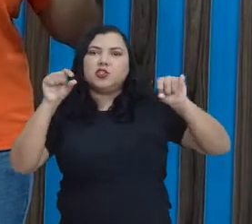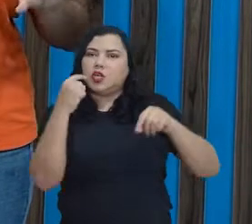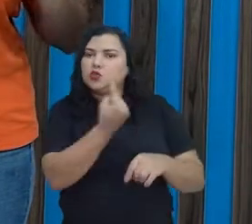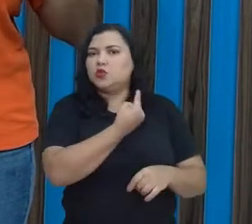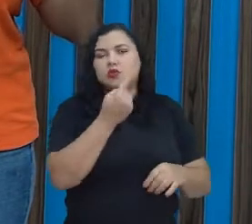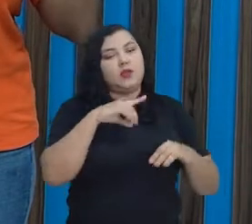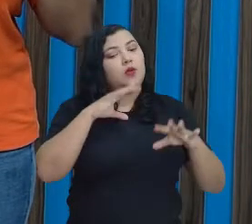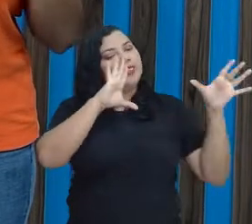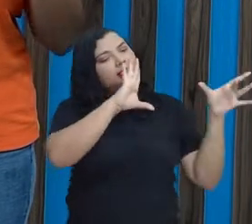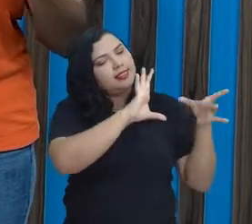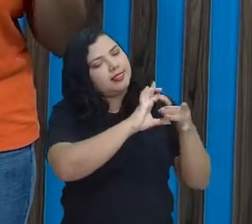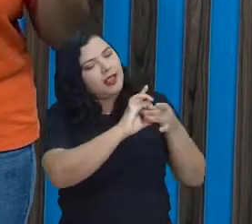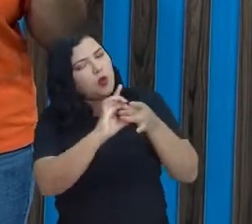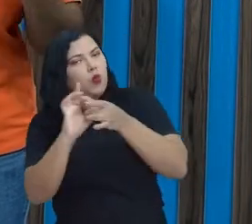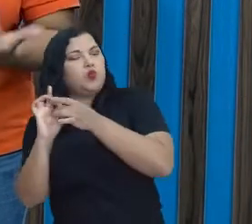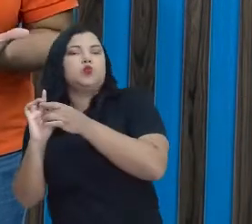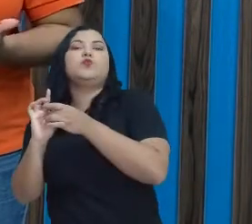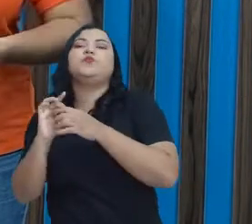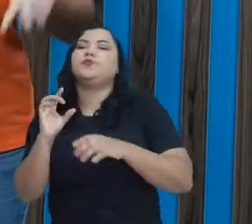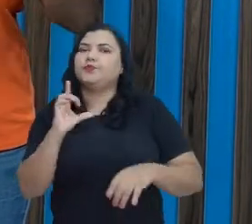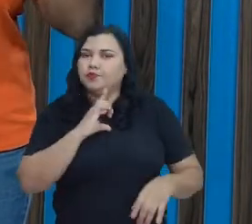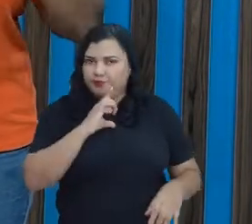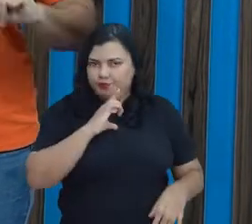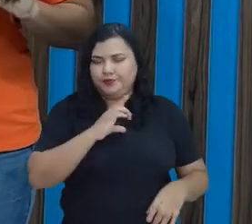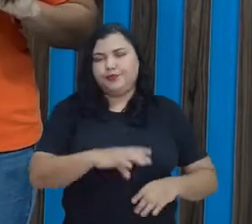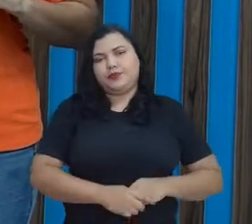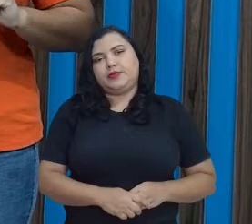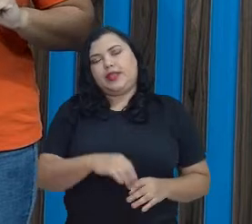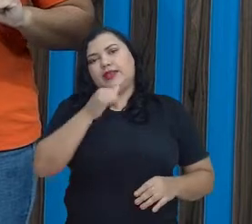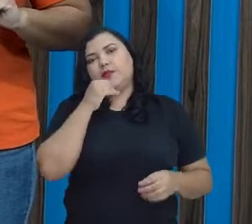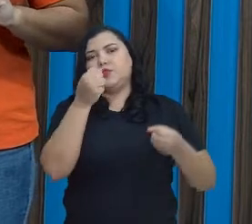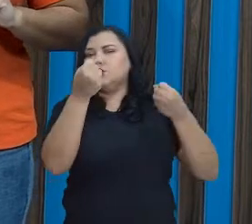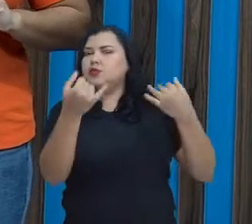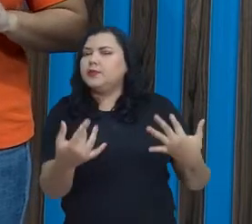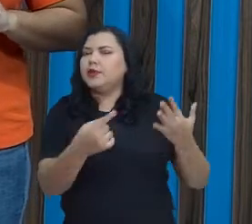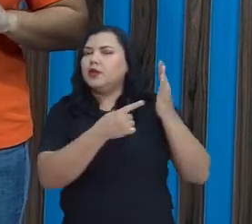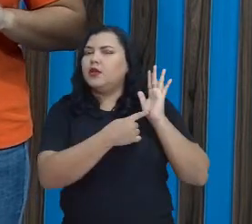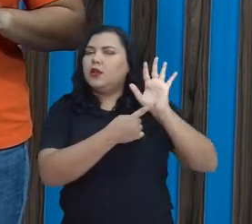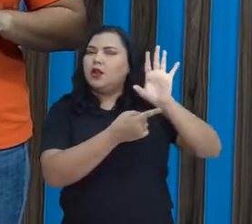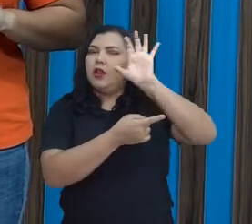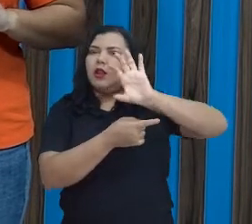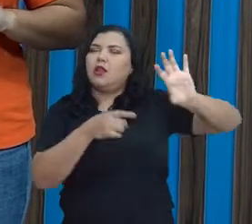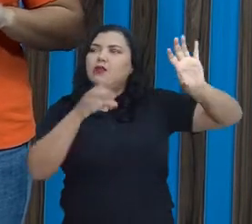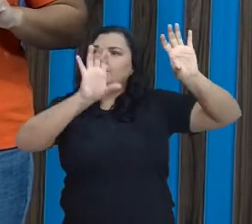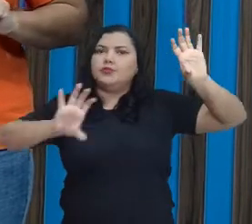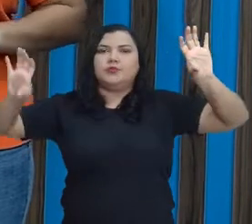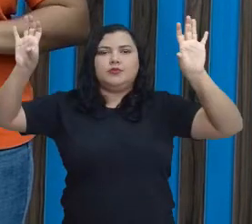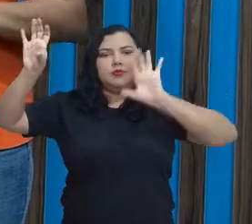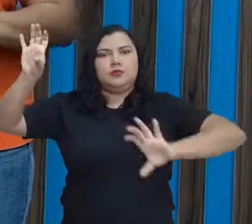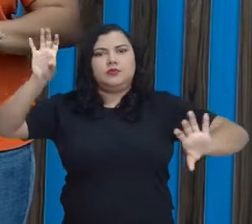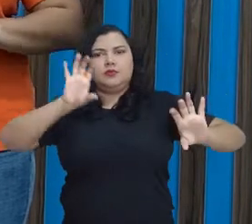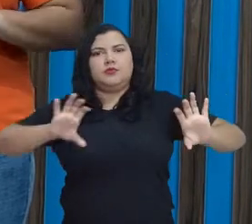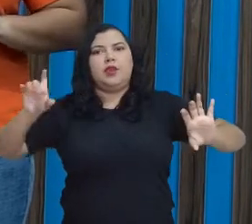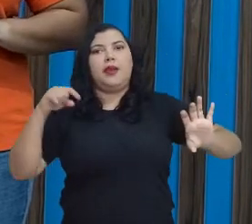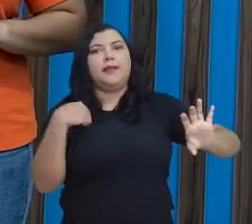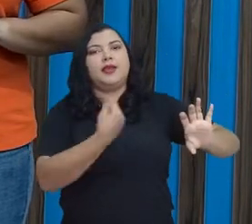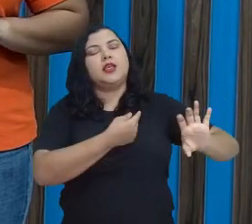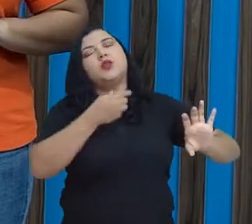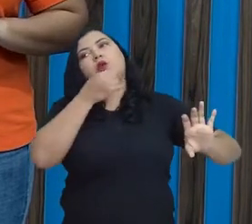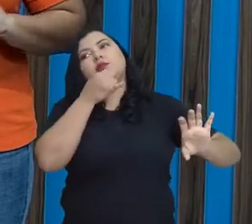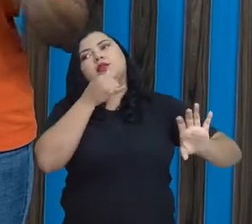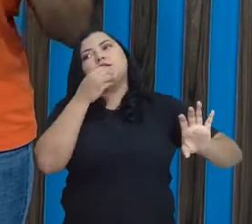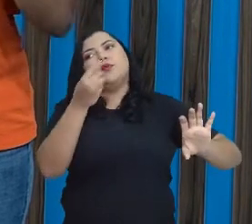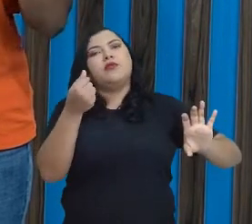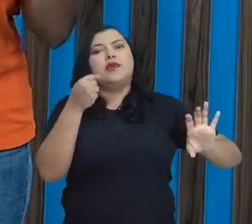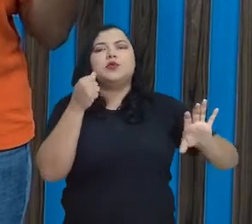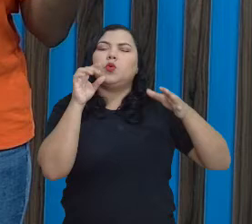no mundo, elas existem em um contexto. Se eu trago as orações deslocadas aqui, é para a gente